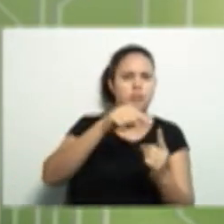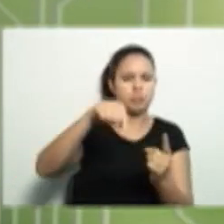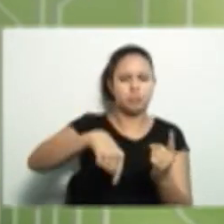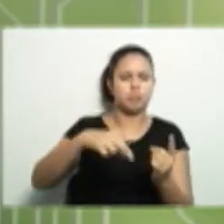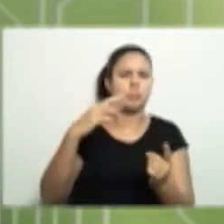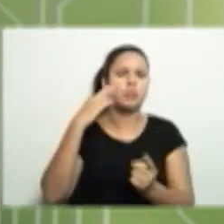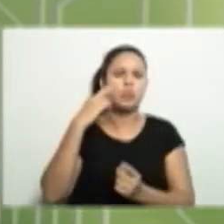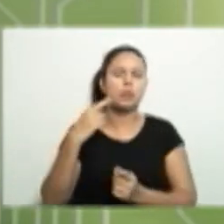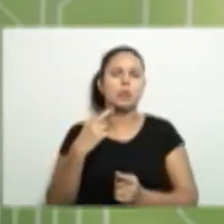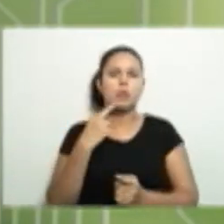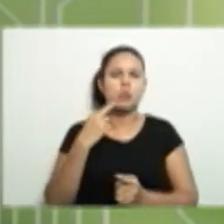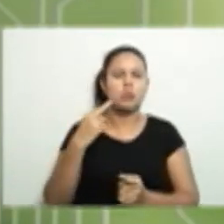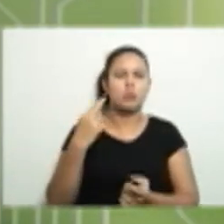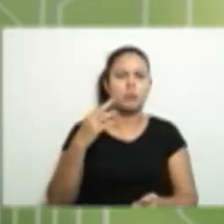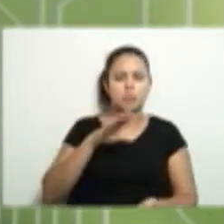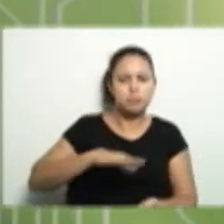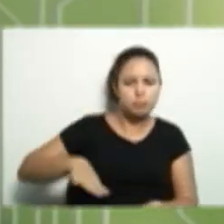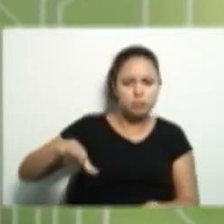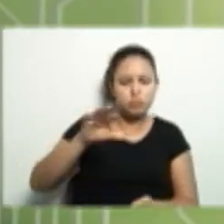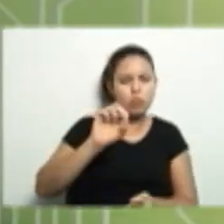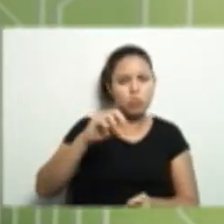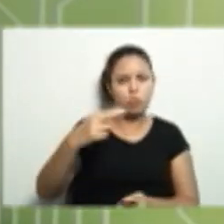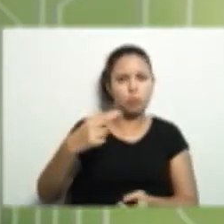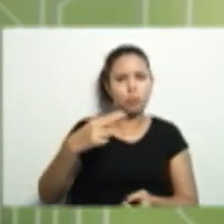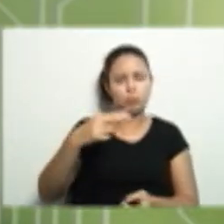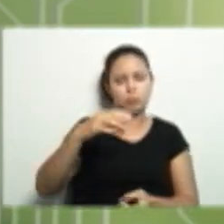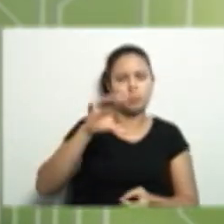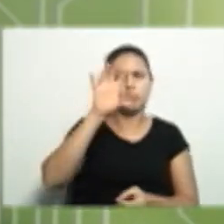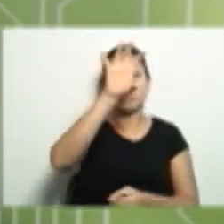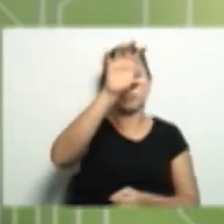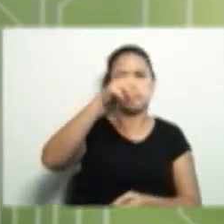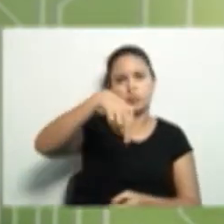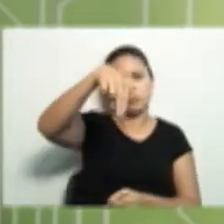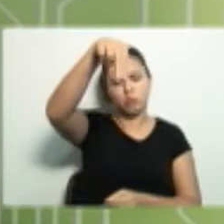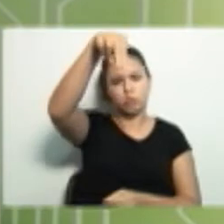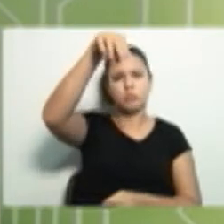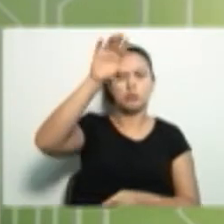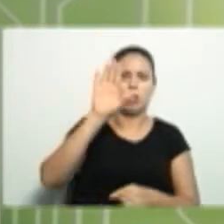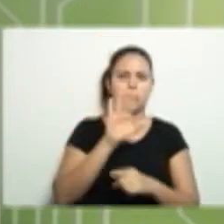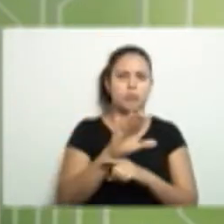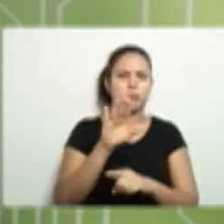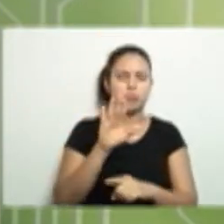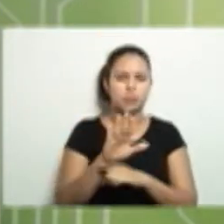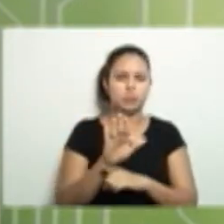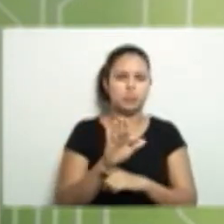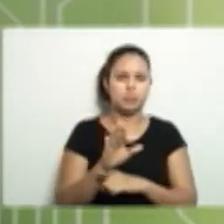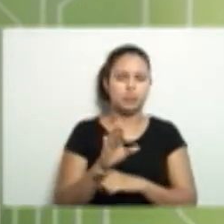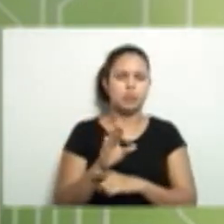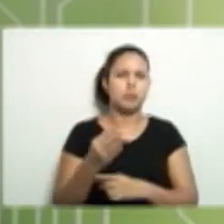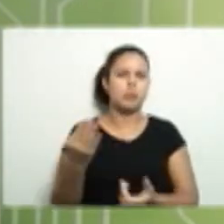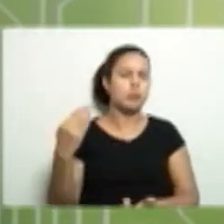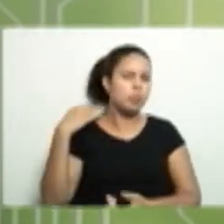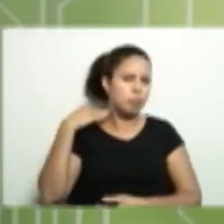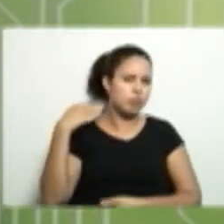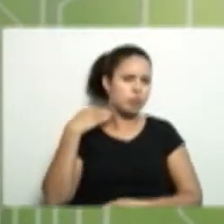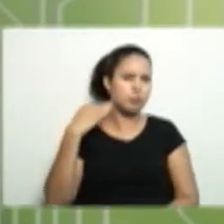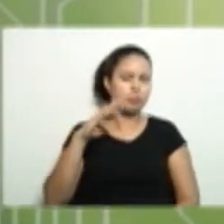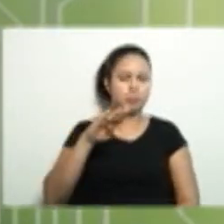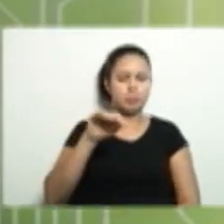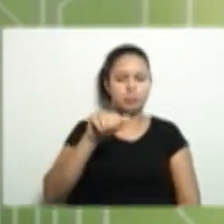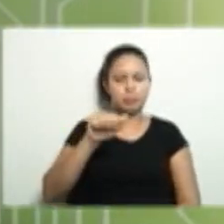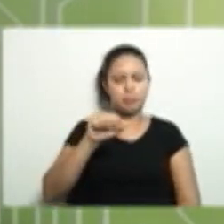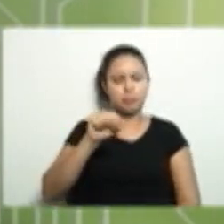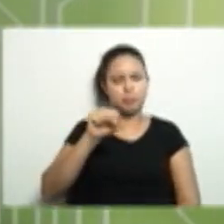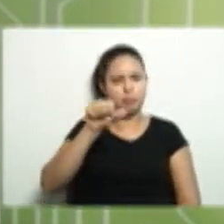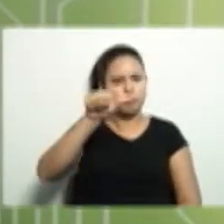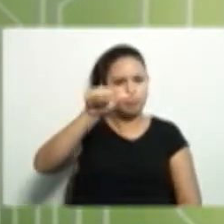norte. Por isso que bancos de fomento, por exemplo, o BASA, vão oferecer linhas de crédito com crédito bastante acessível, principalmente para a agricultura familiar,